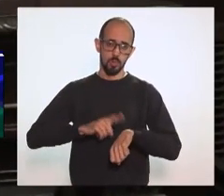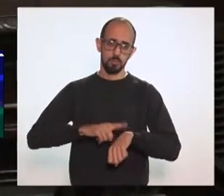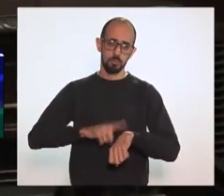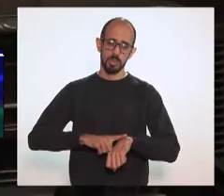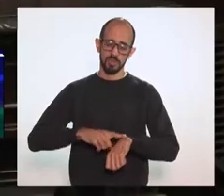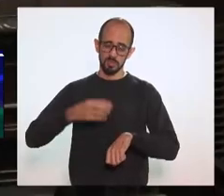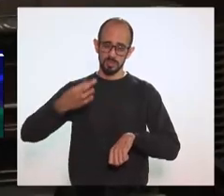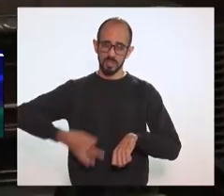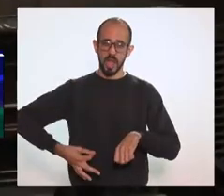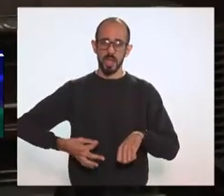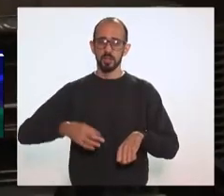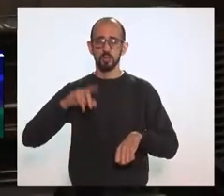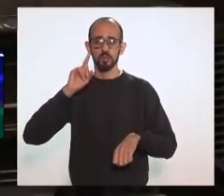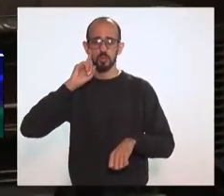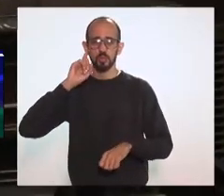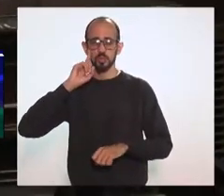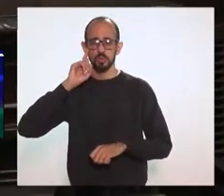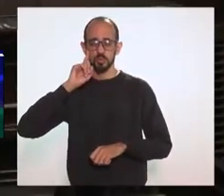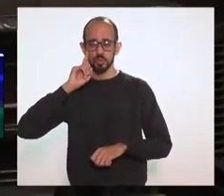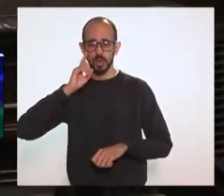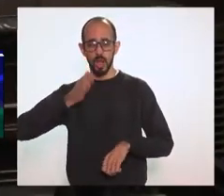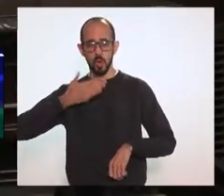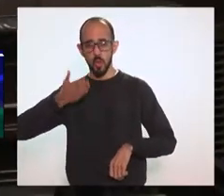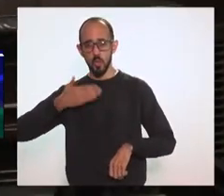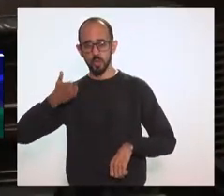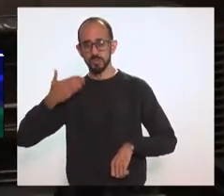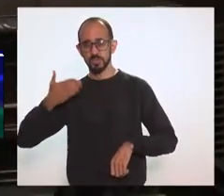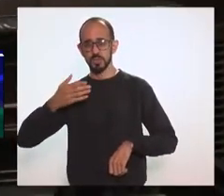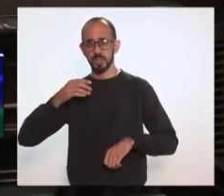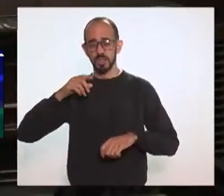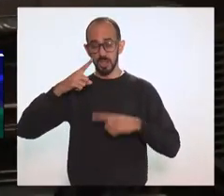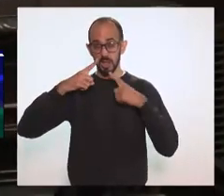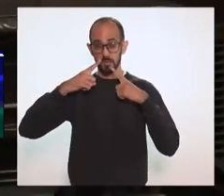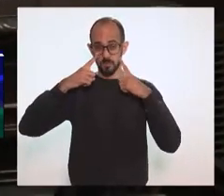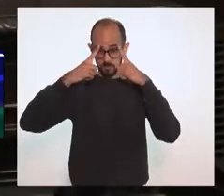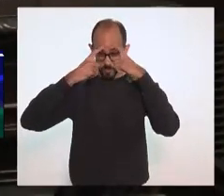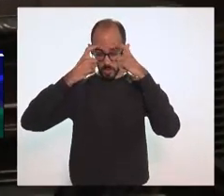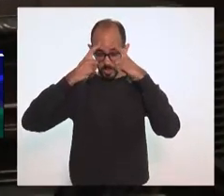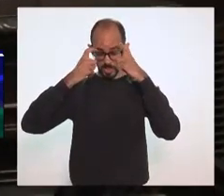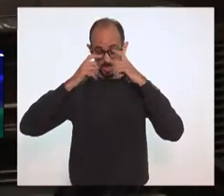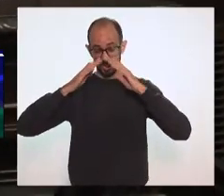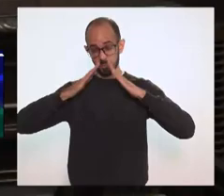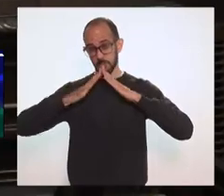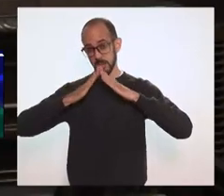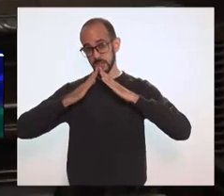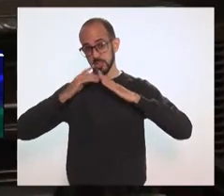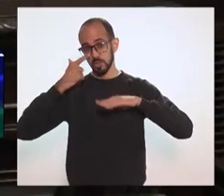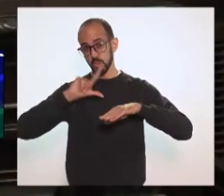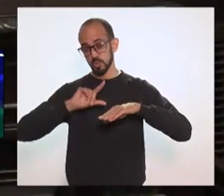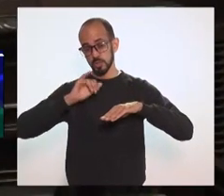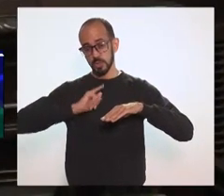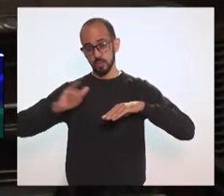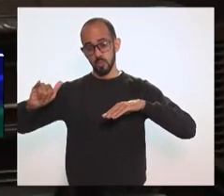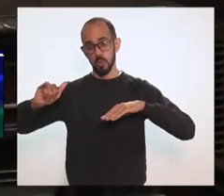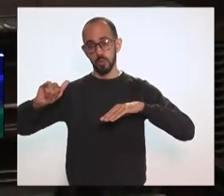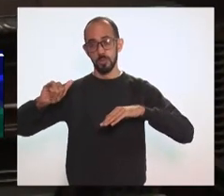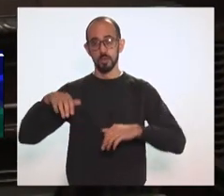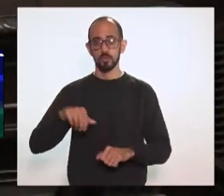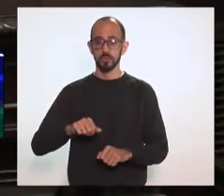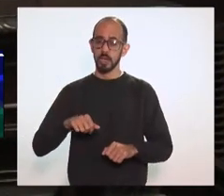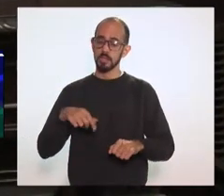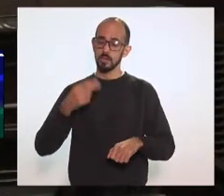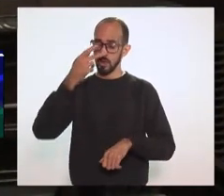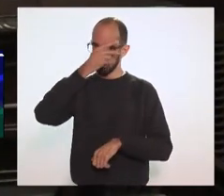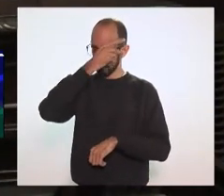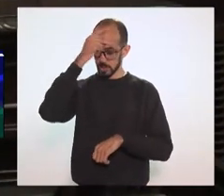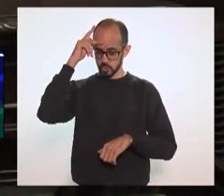no dia a dia, dessa angústia que é a violência doméstica, possa ter um critério de notificação àquele indivíduo